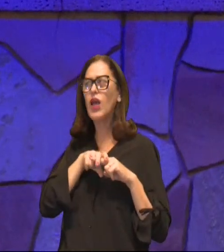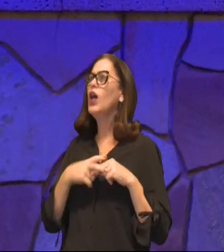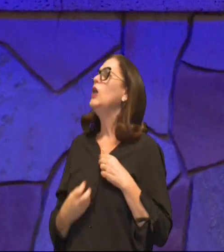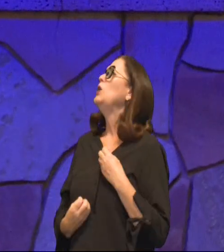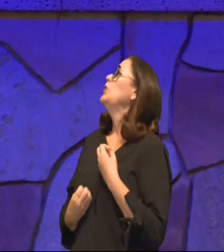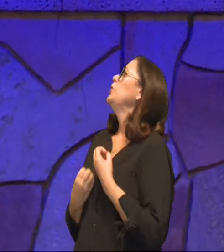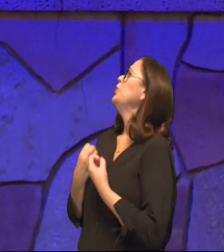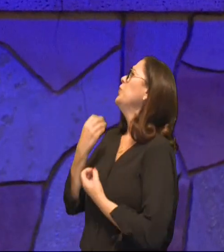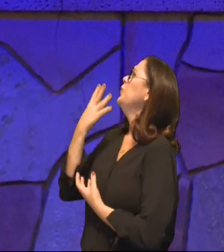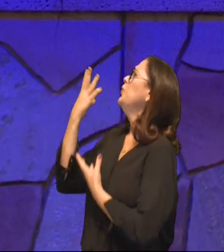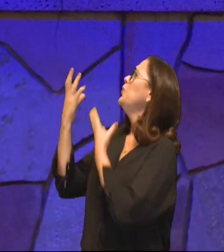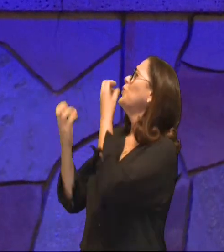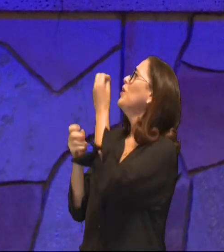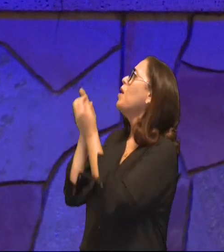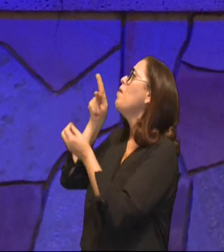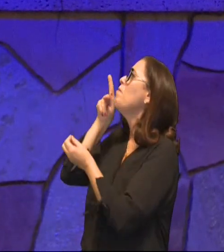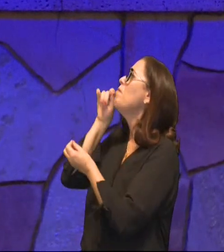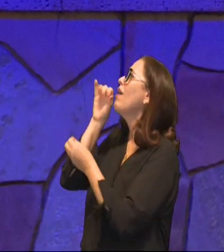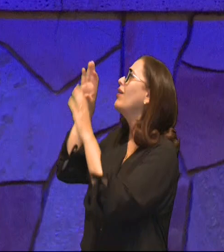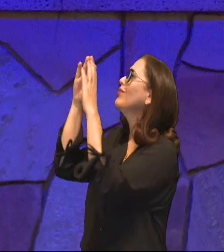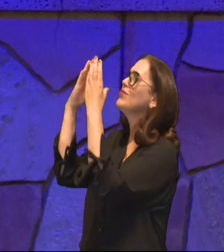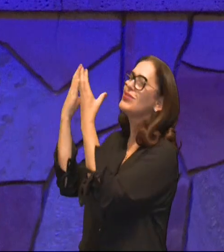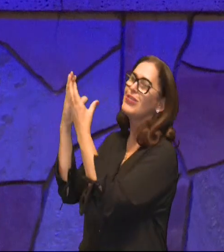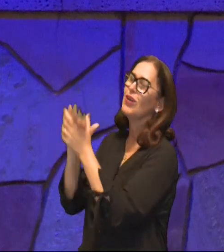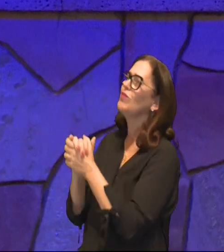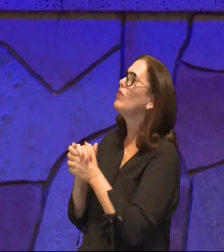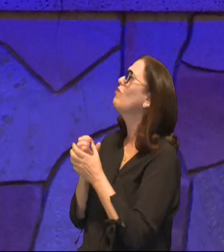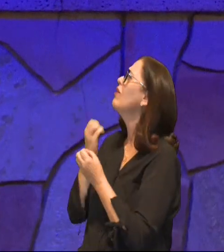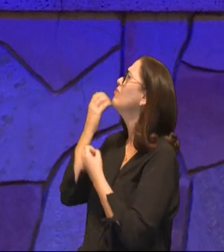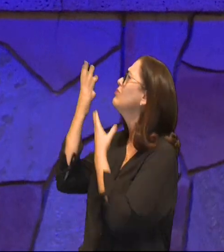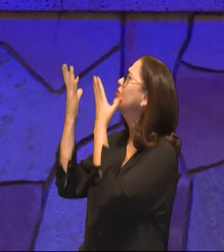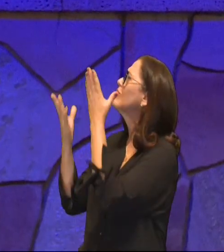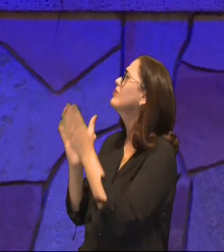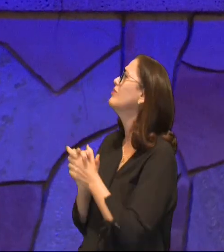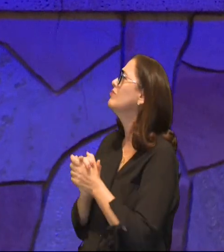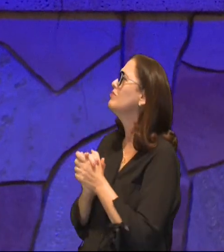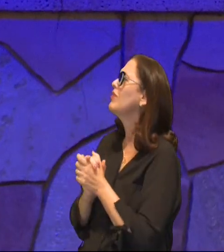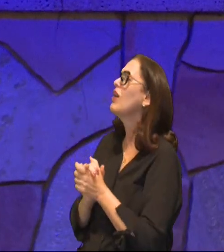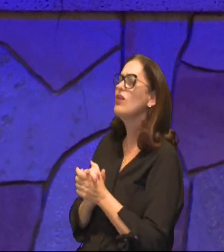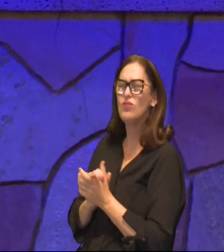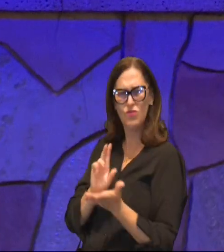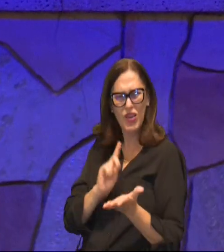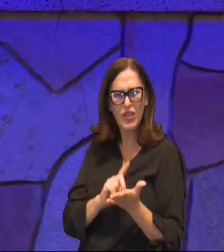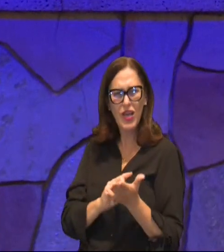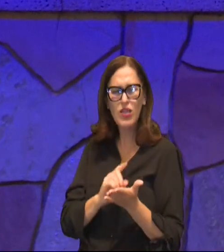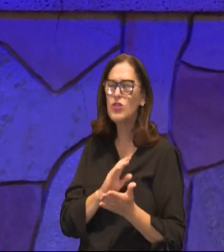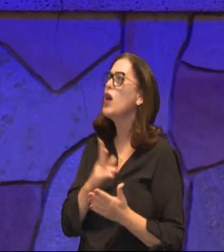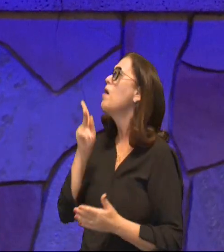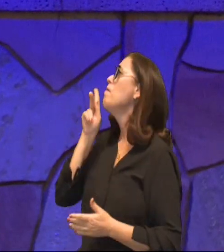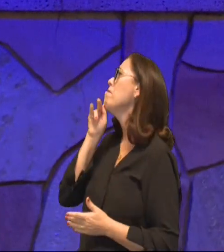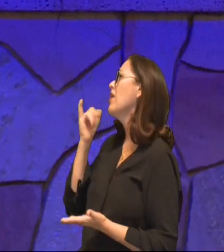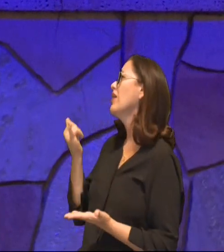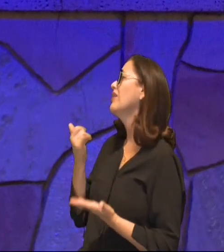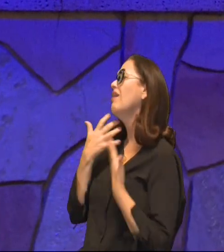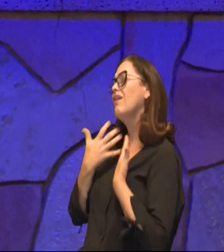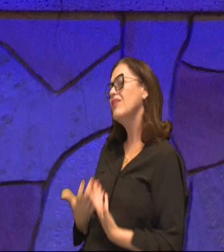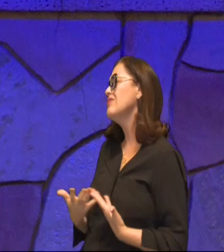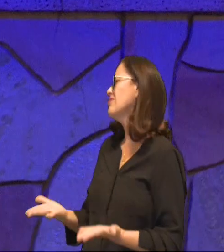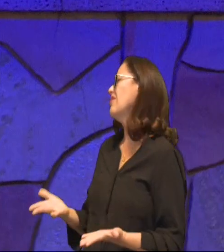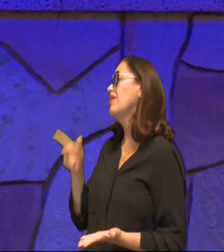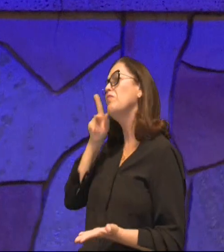coração diante do Papai do Céu, e disse para ele assim, irmãos, de todo o meu coração: Pai, cansei,